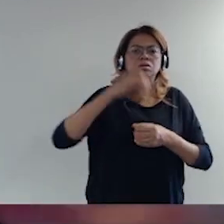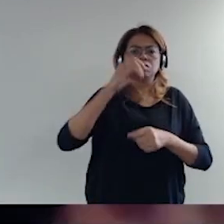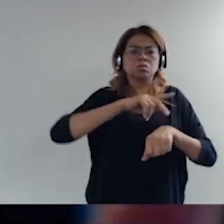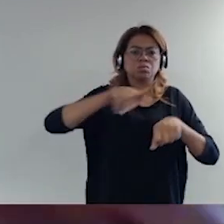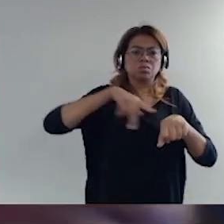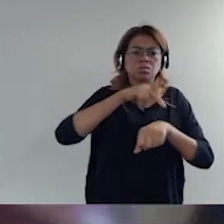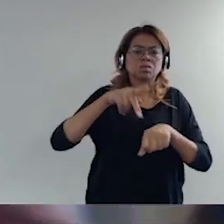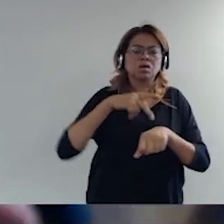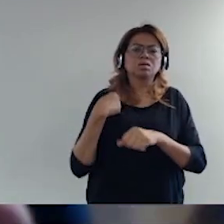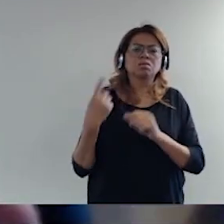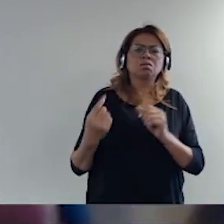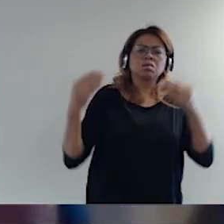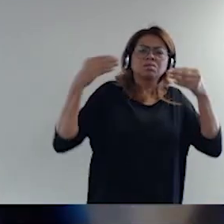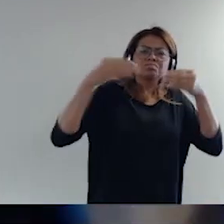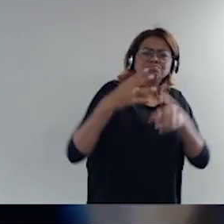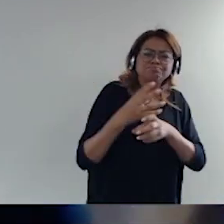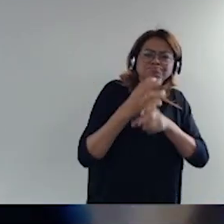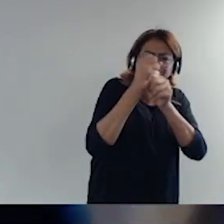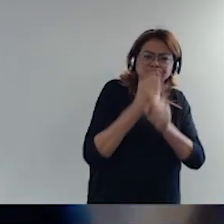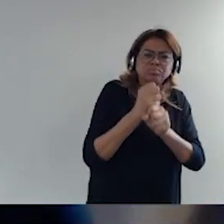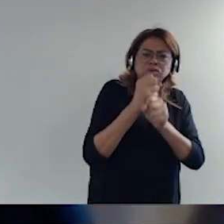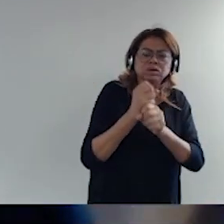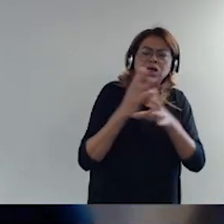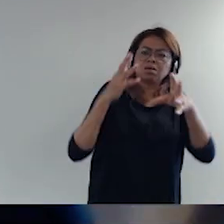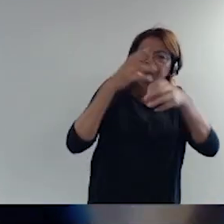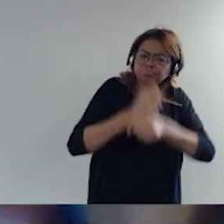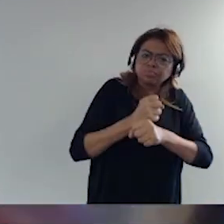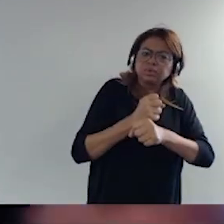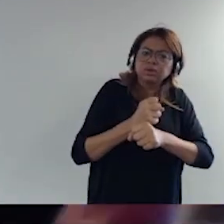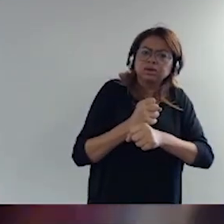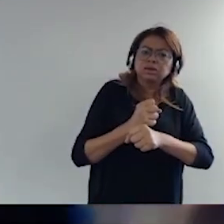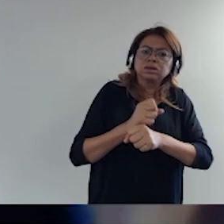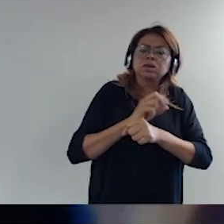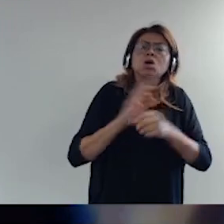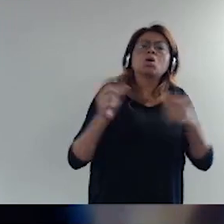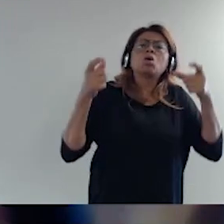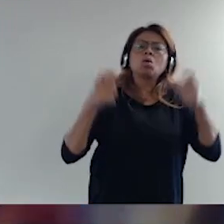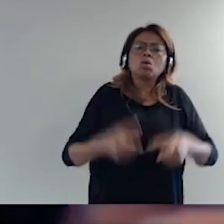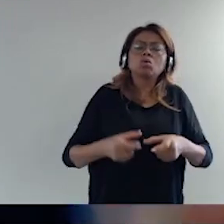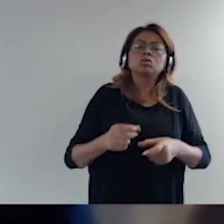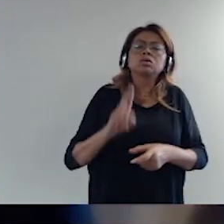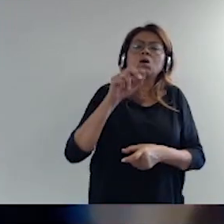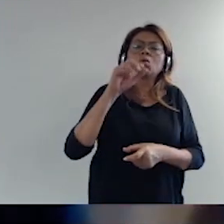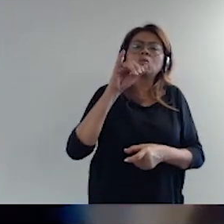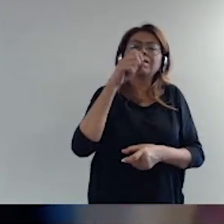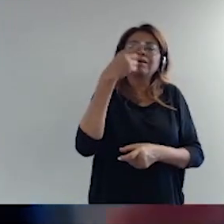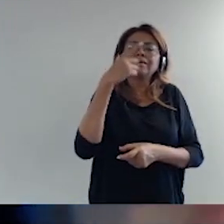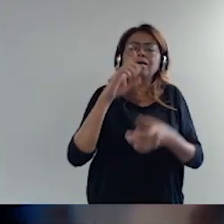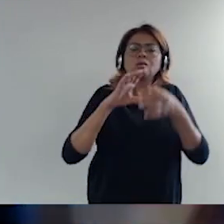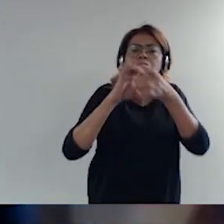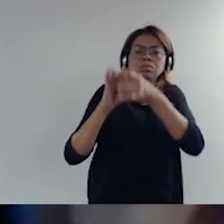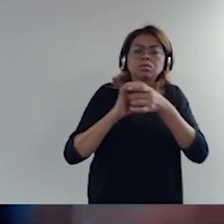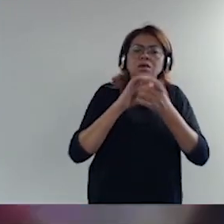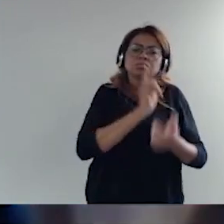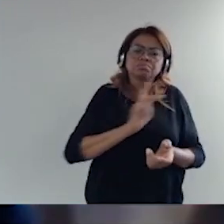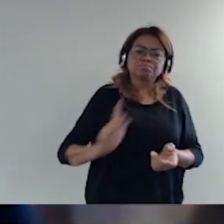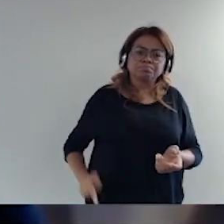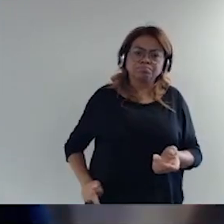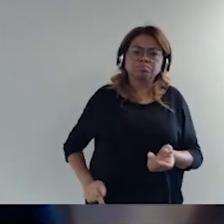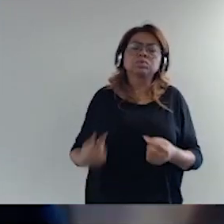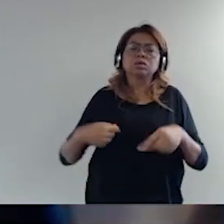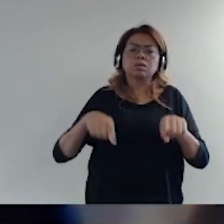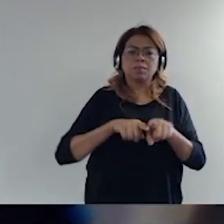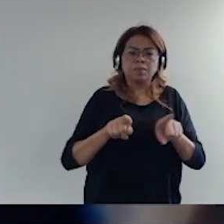uma concentração muito grande de poderes em mãos da União. O Onofre trouxe aqui uma lógica, né, que